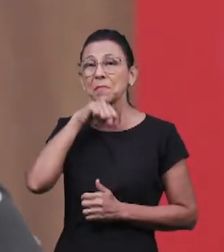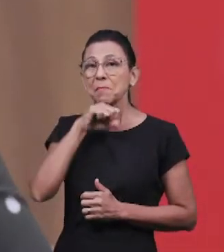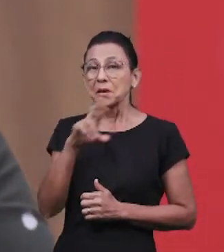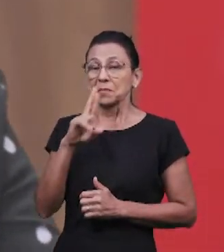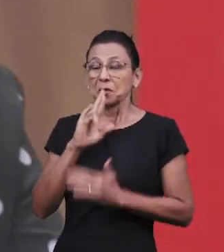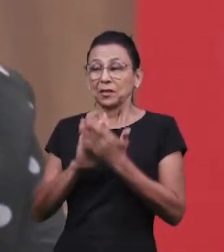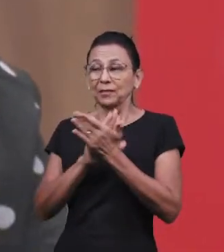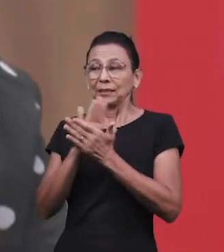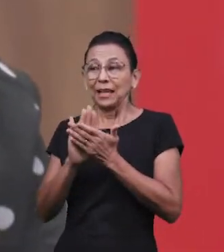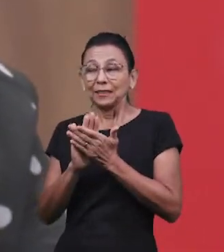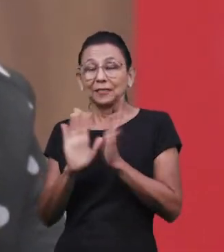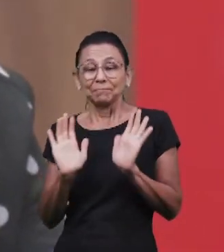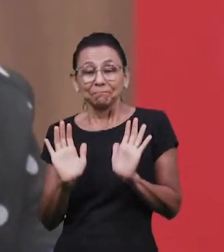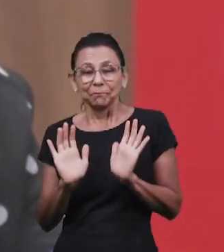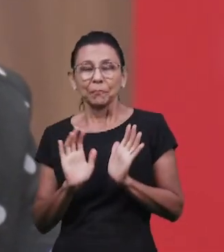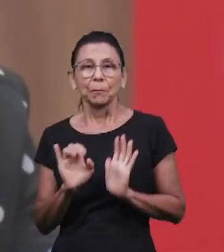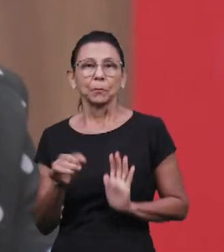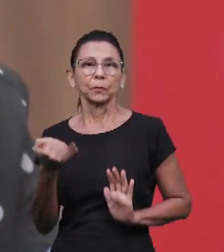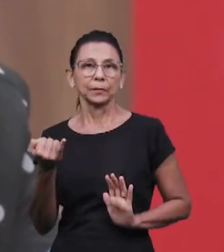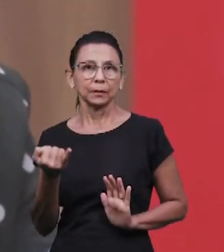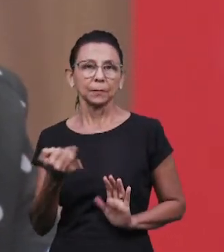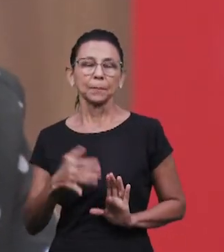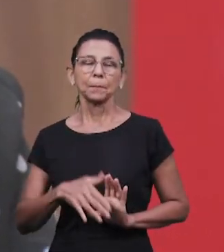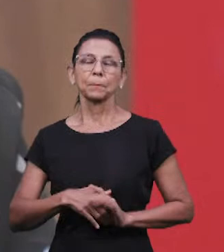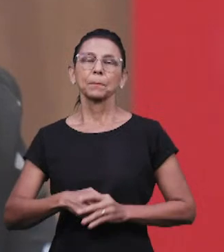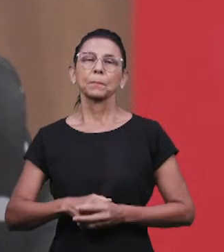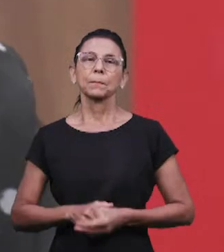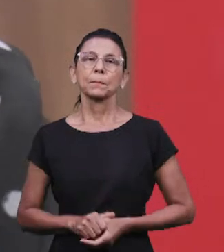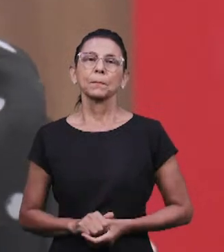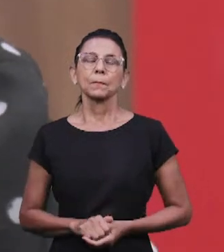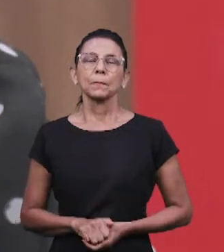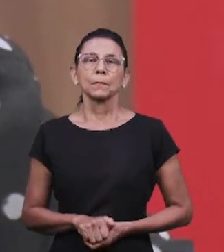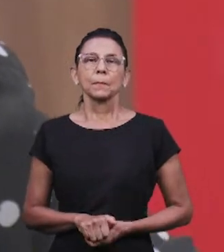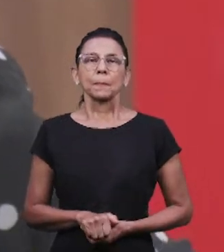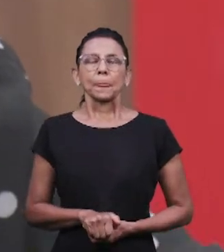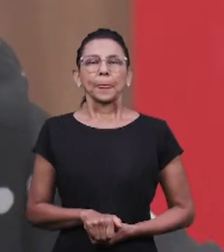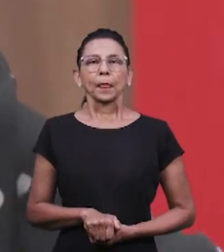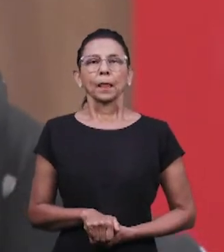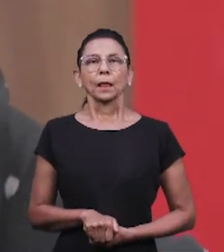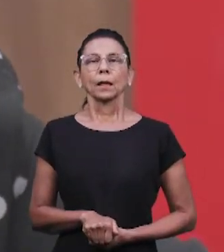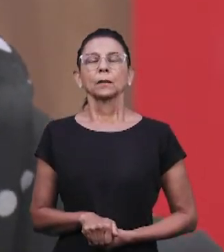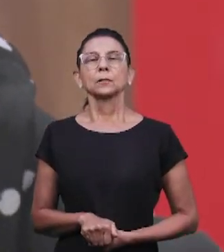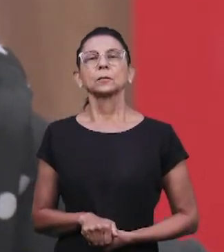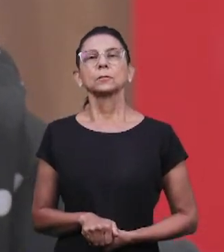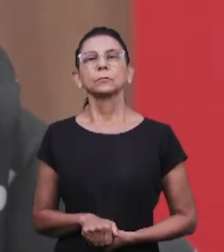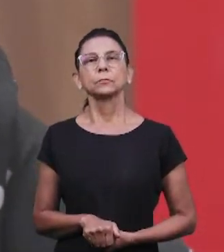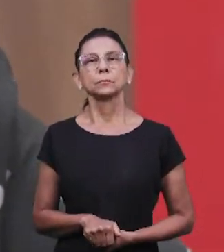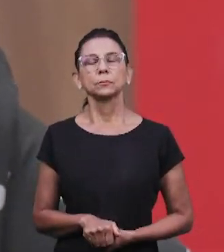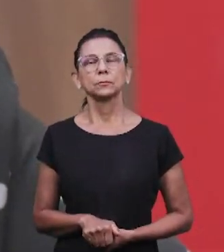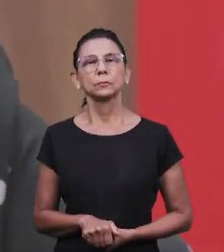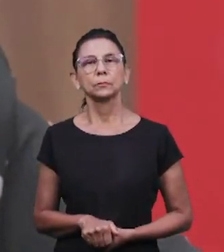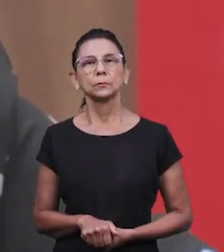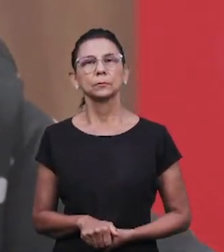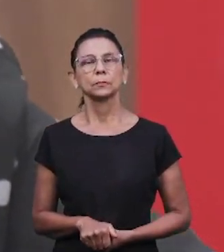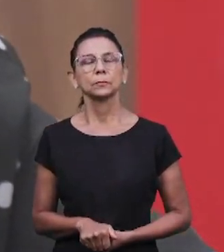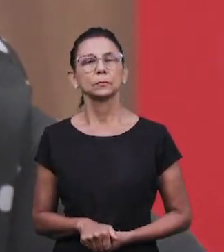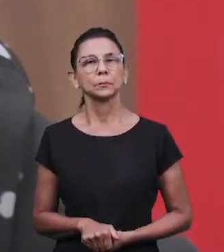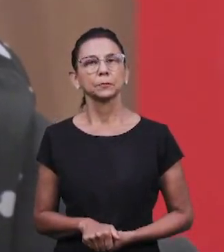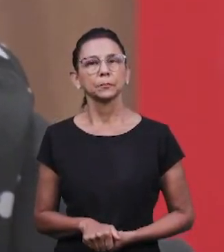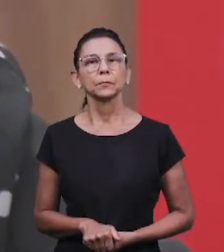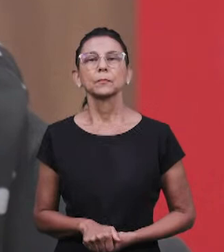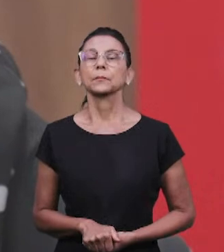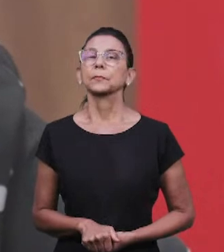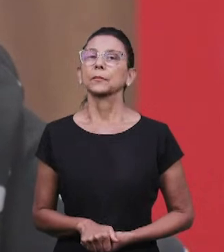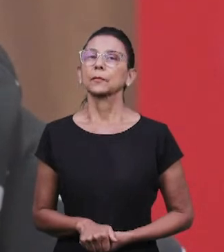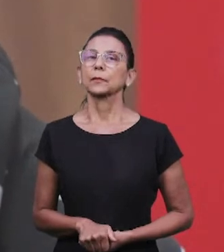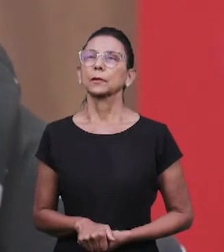respondeu. Então esse é o momento de que a gente vai, se ele virou as costas, vai até ele, mas